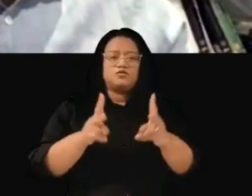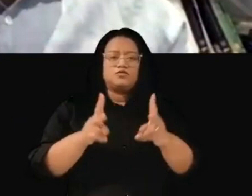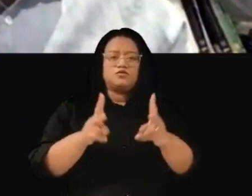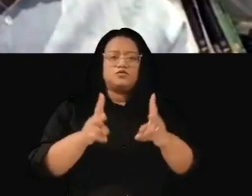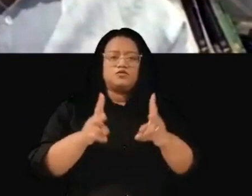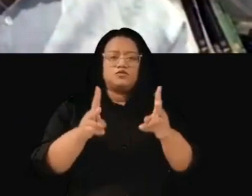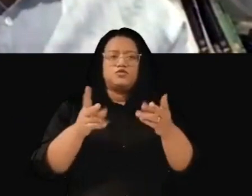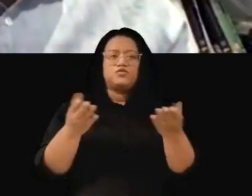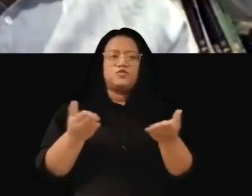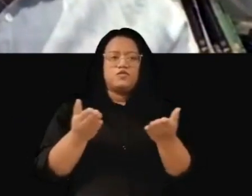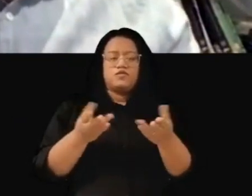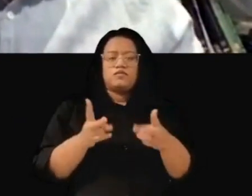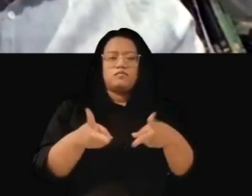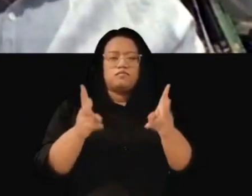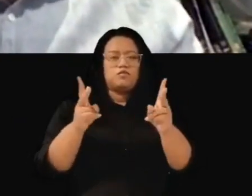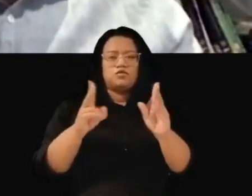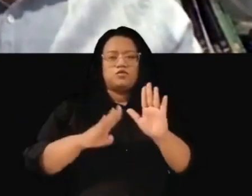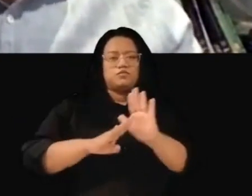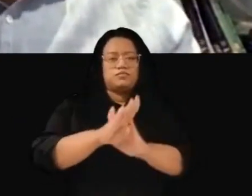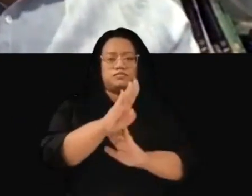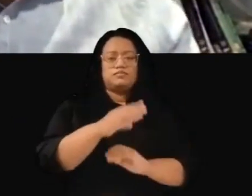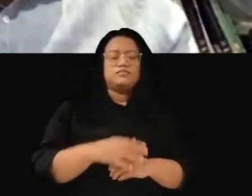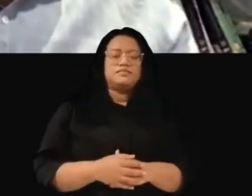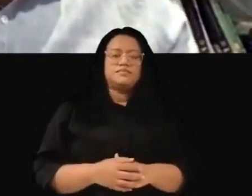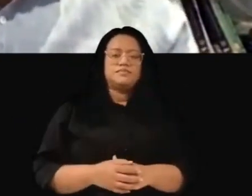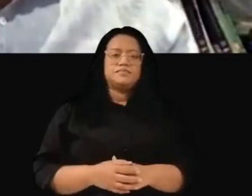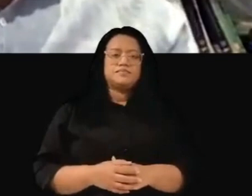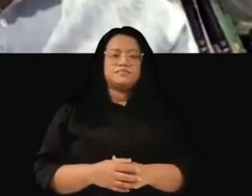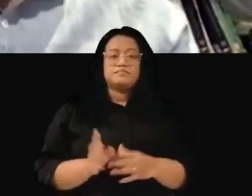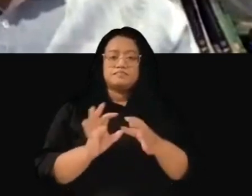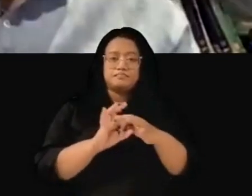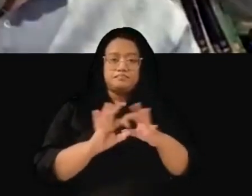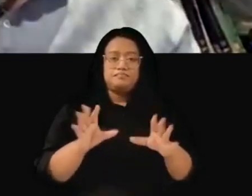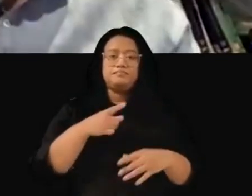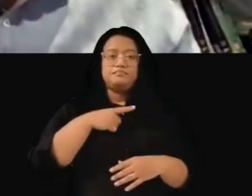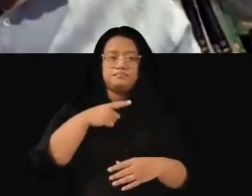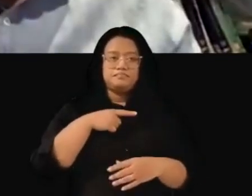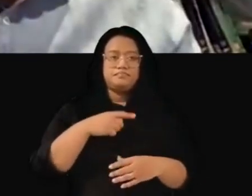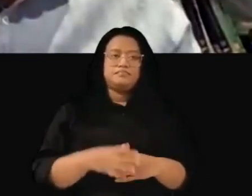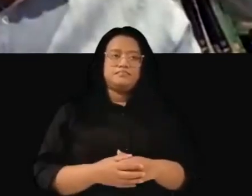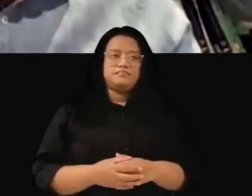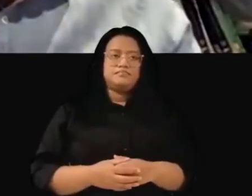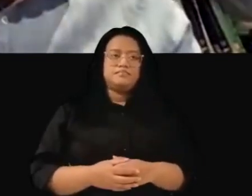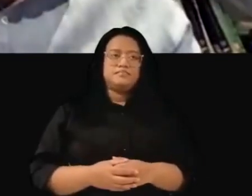órgãos locais, municípios. Sobre essa questão, eu penso que não preciso falar muito,